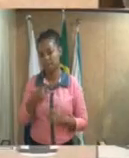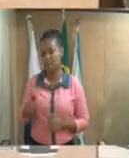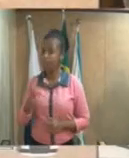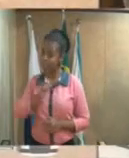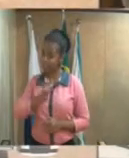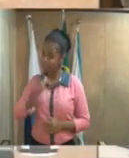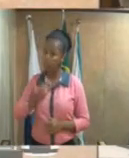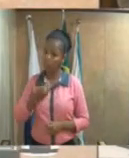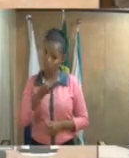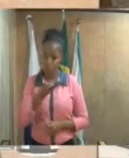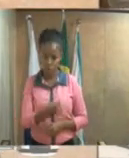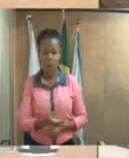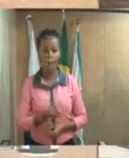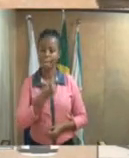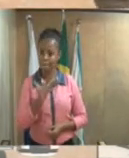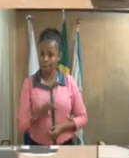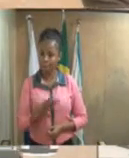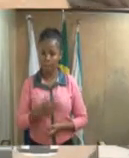legal.